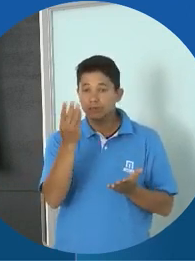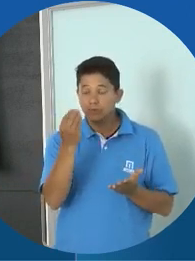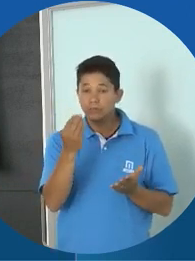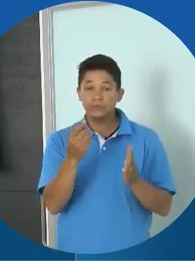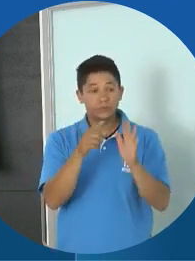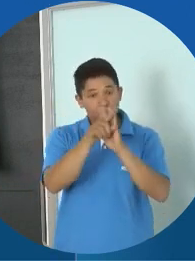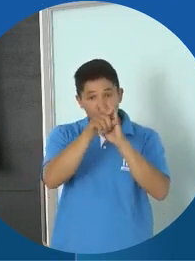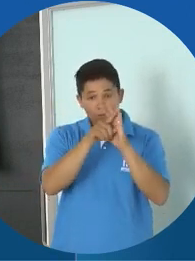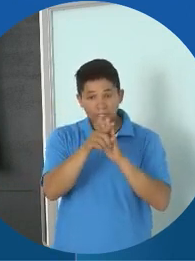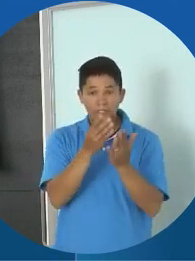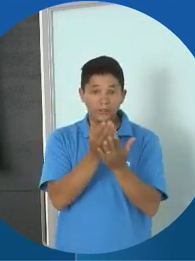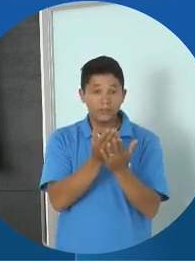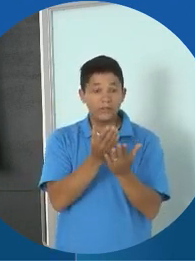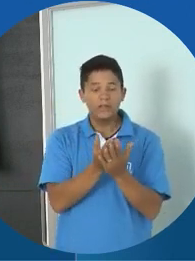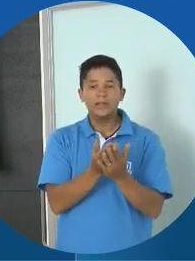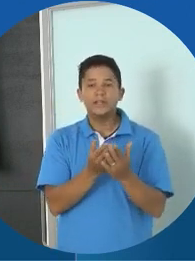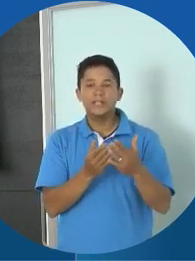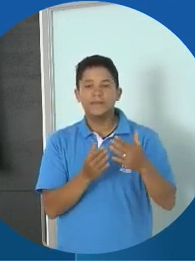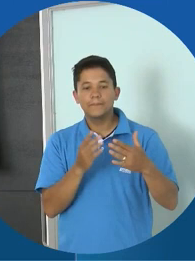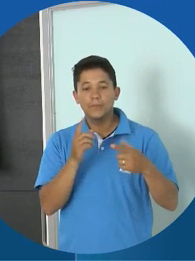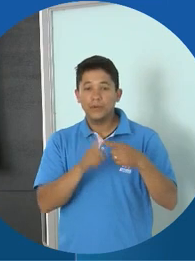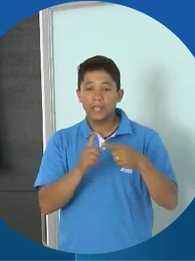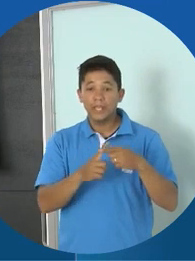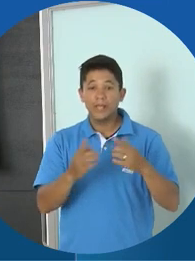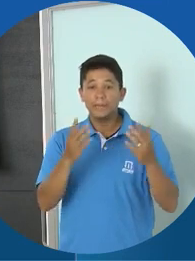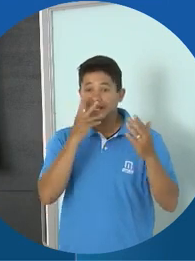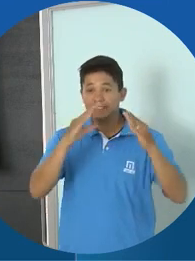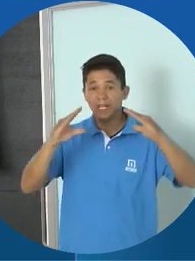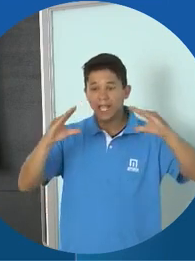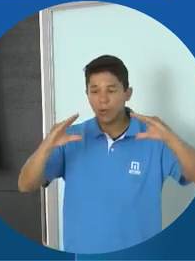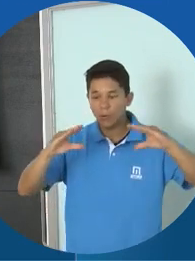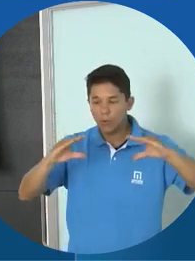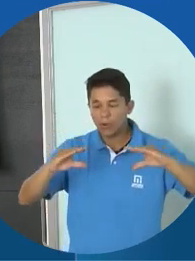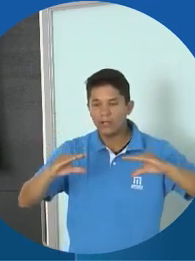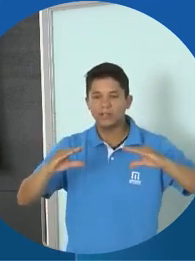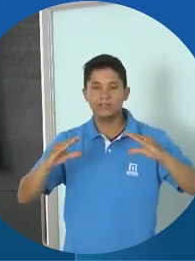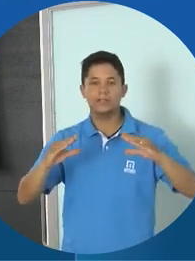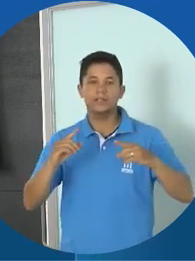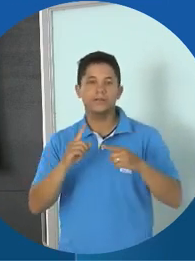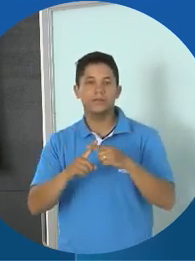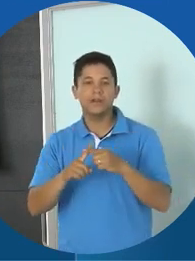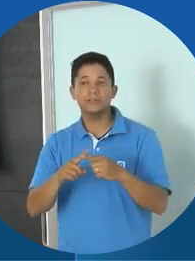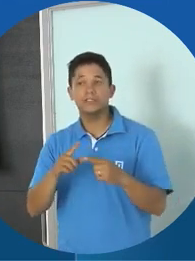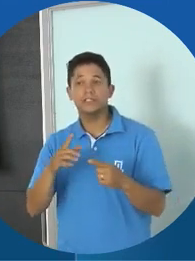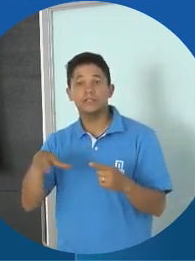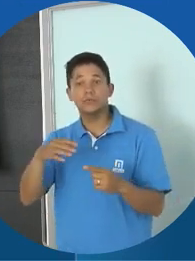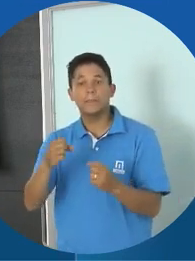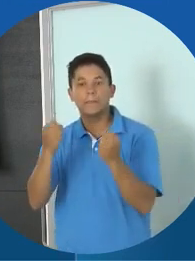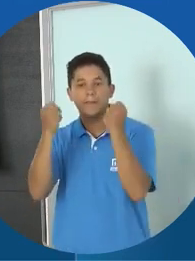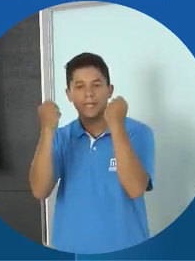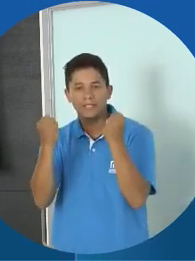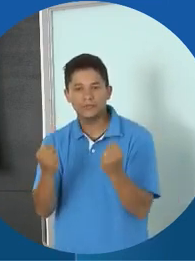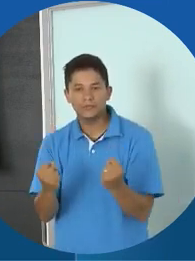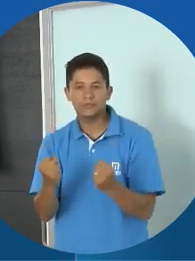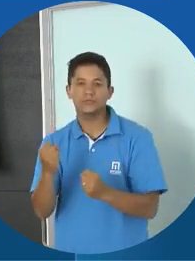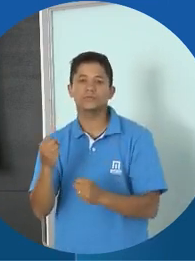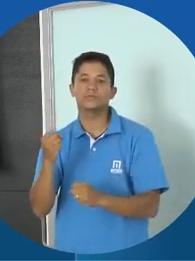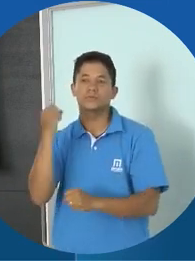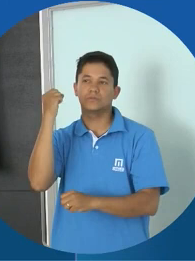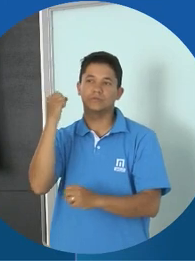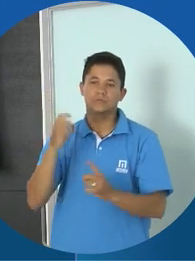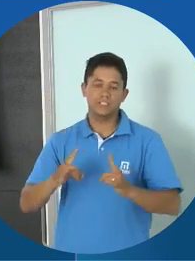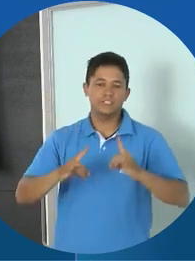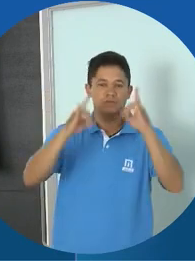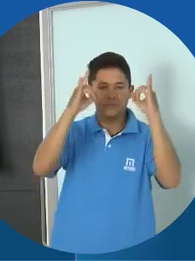realmente conter essa taxa de recalque, em função de um aumento de carga dos edifícios e realmente